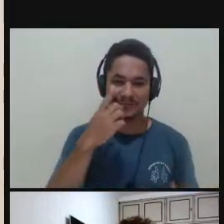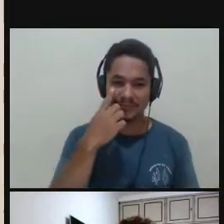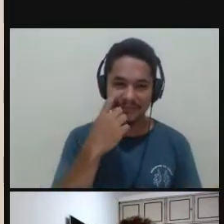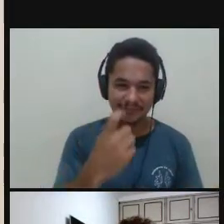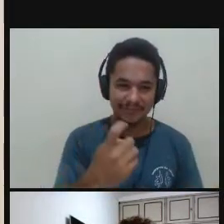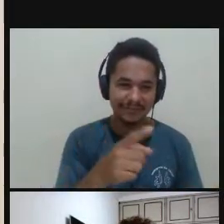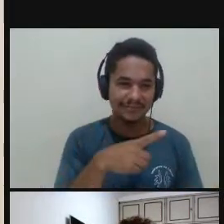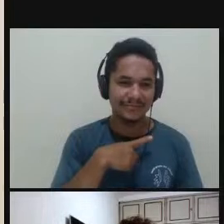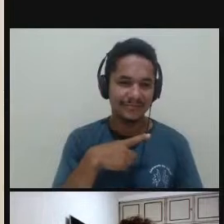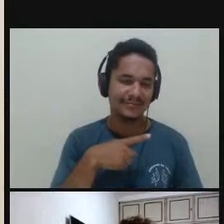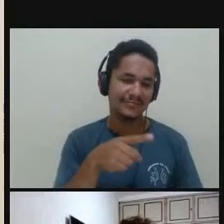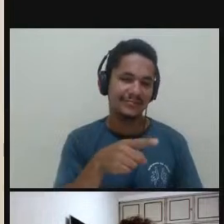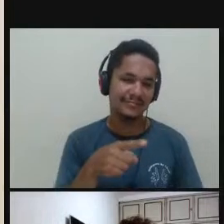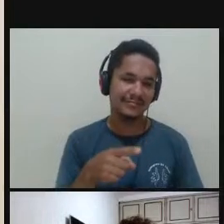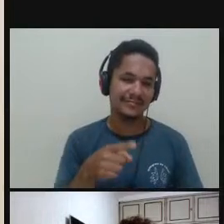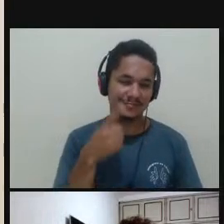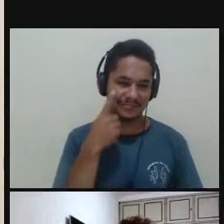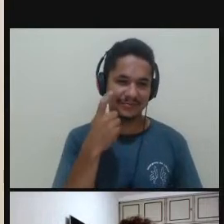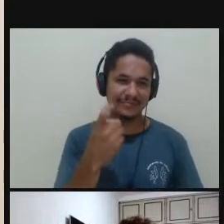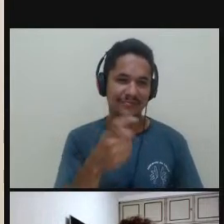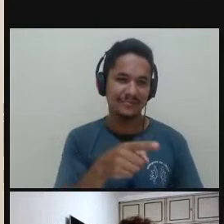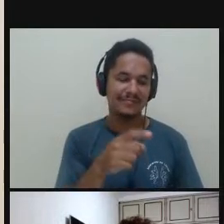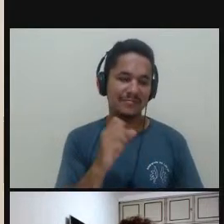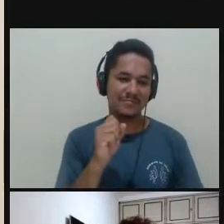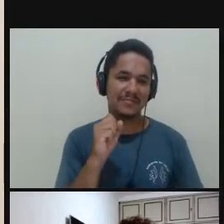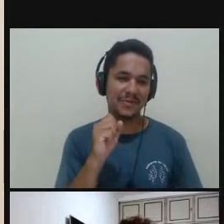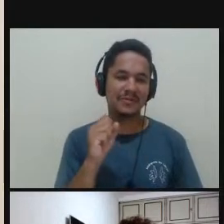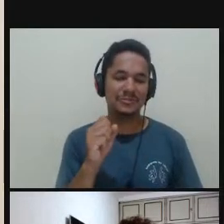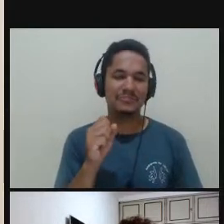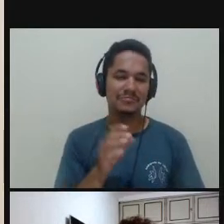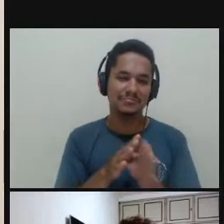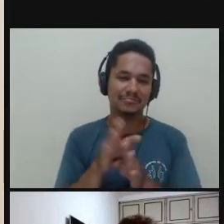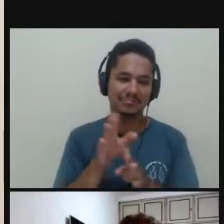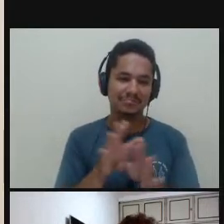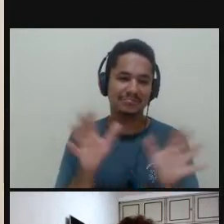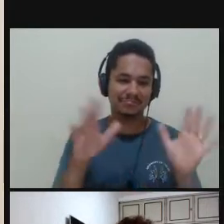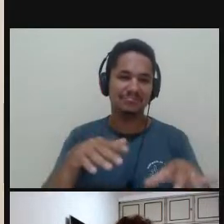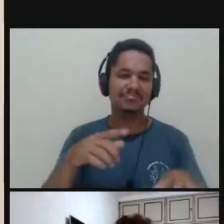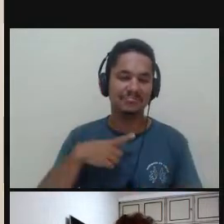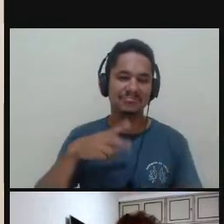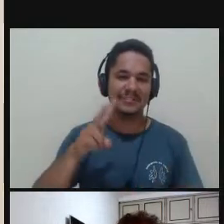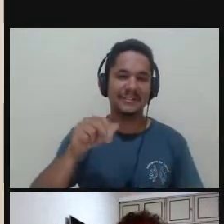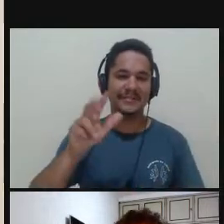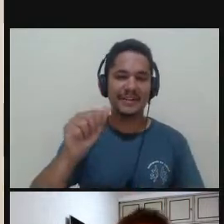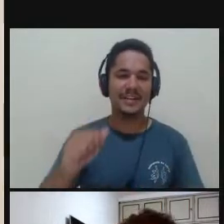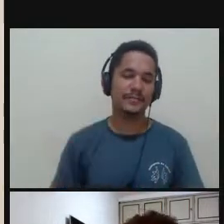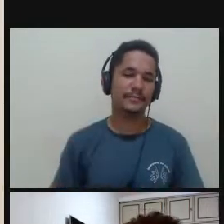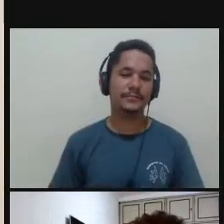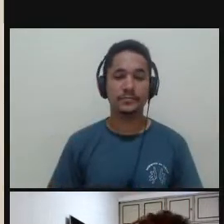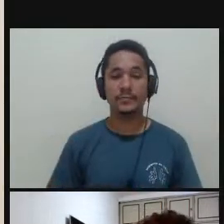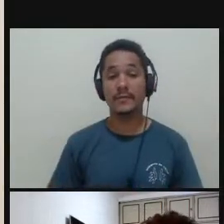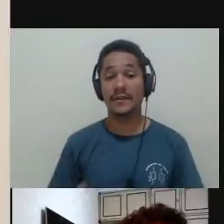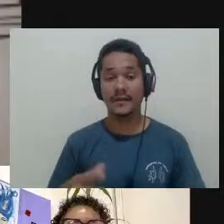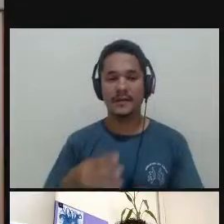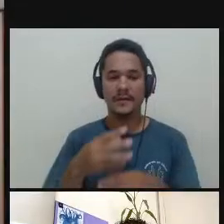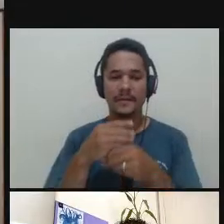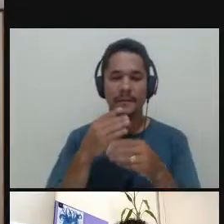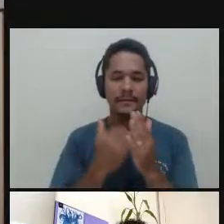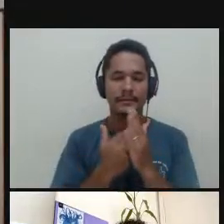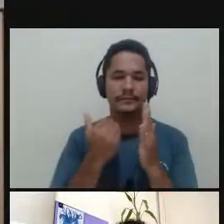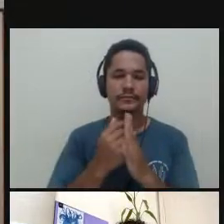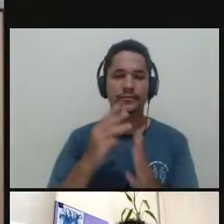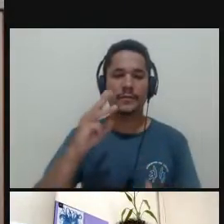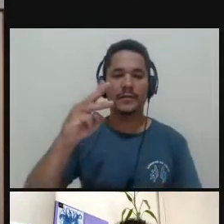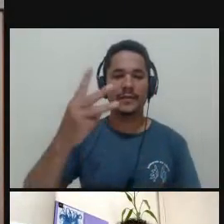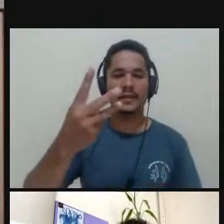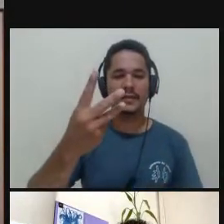para vocês no conselho e a gente queria muito que vocês fizessem parte, né? Marcele, deixa eu só complementar. São três